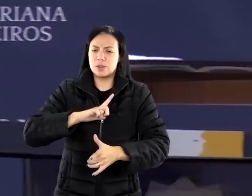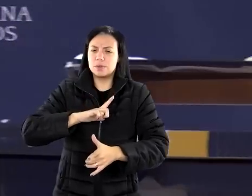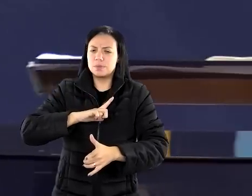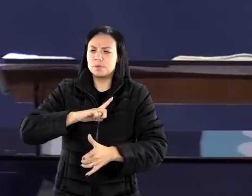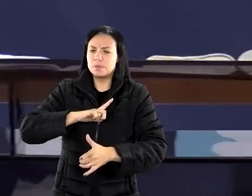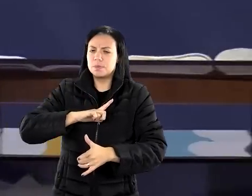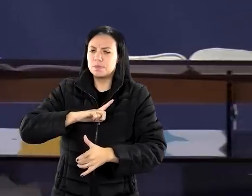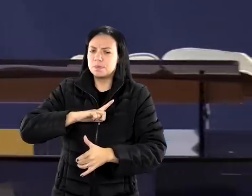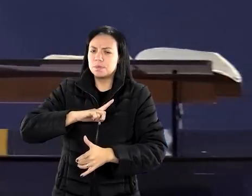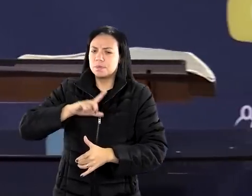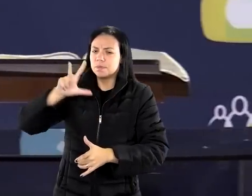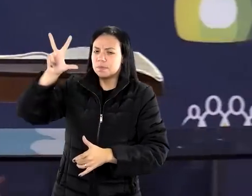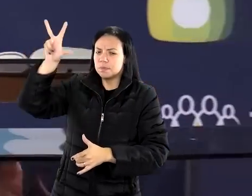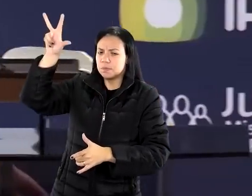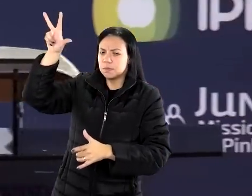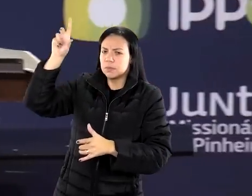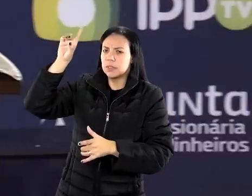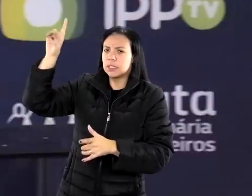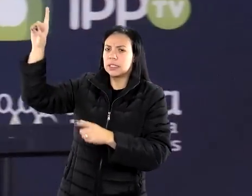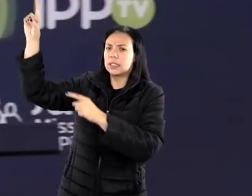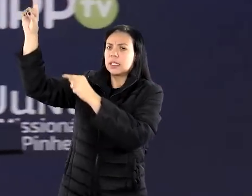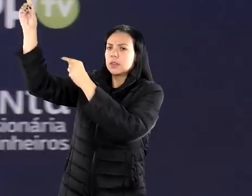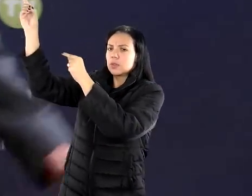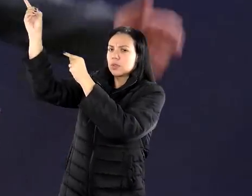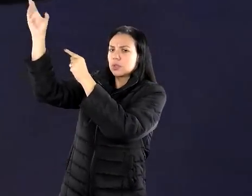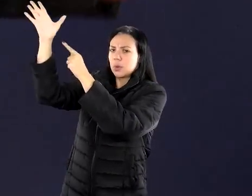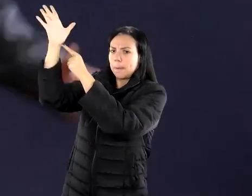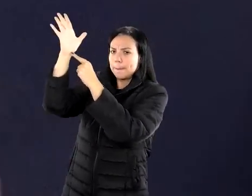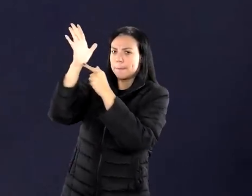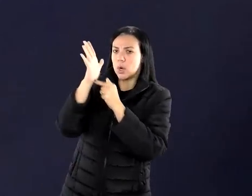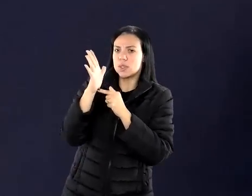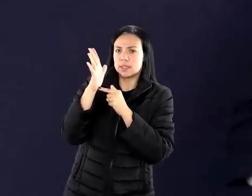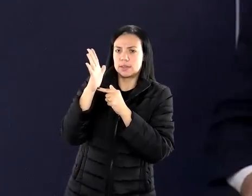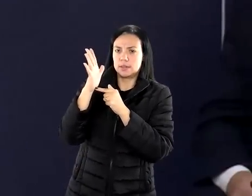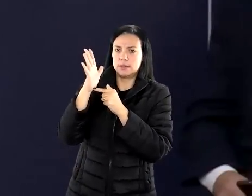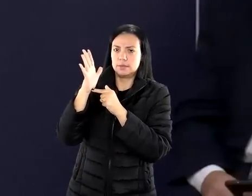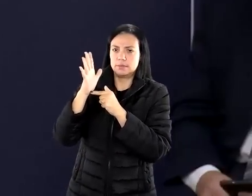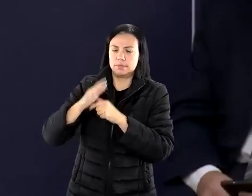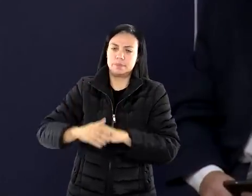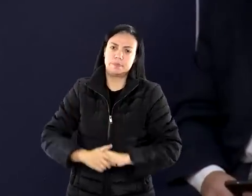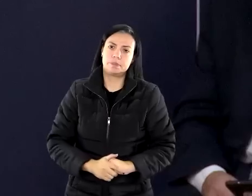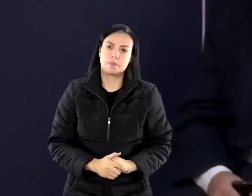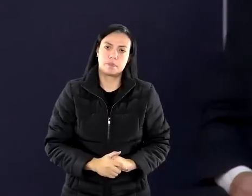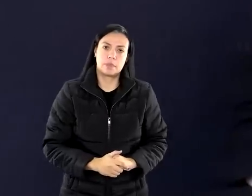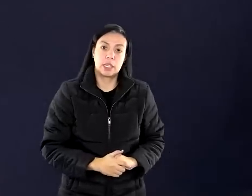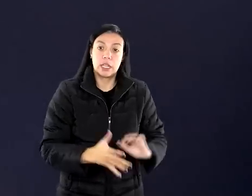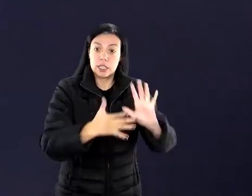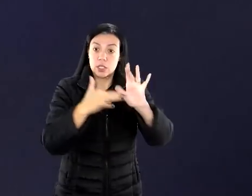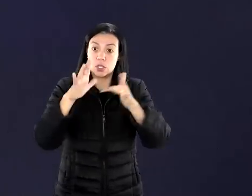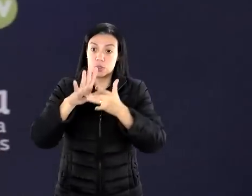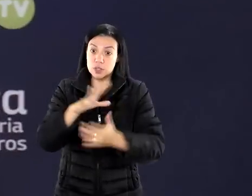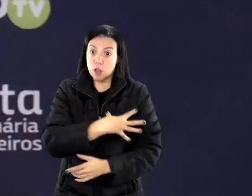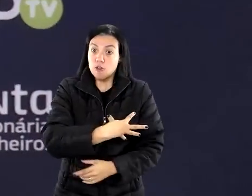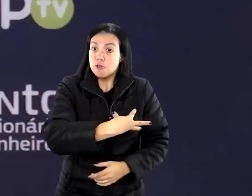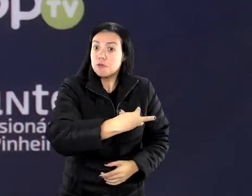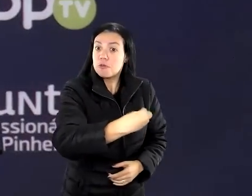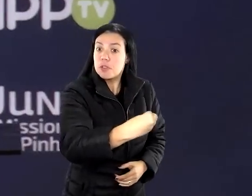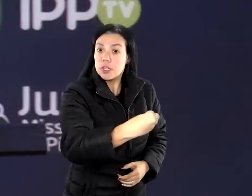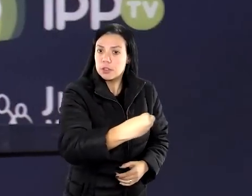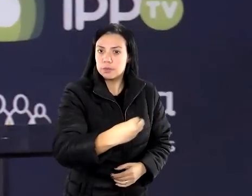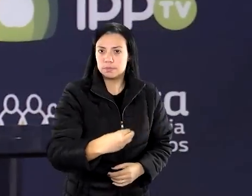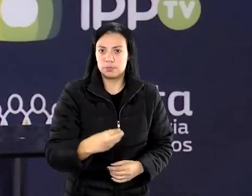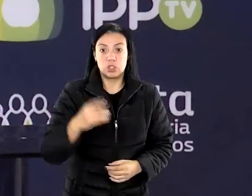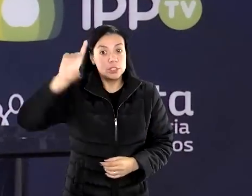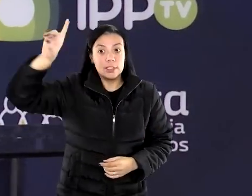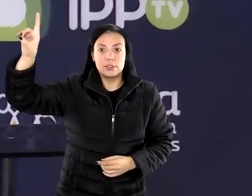Jesus fez uma enquete, um marketing, disse: que dizem os homens ser o quê? O filho do homem. Quem diz aí por aí quem é